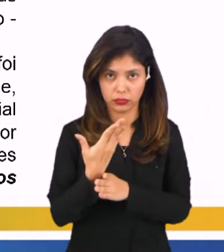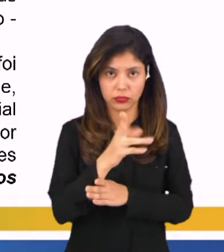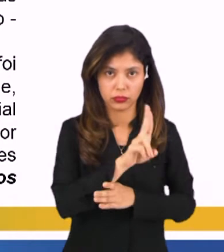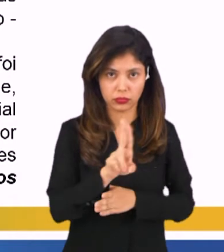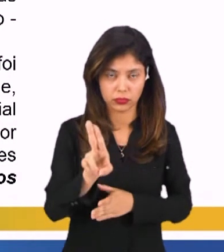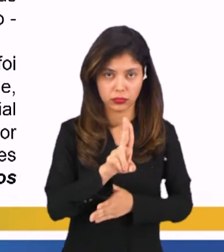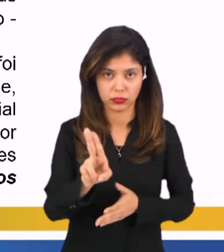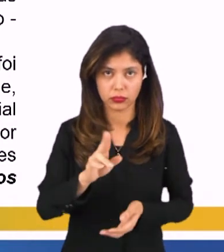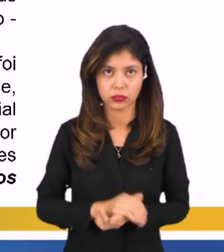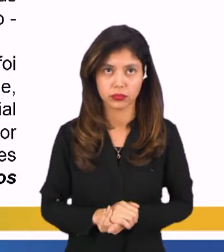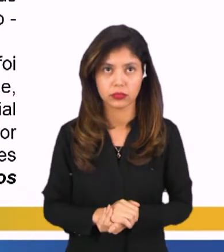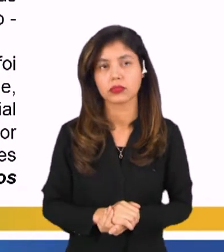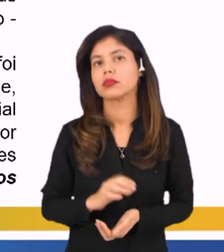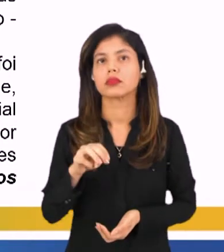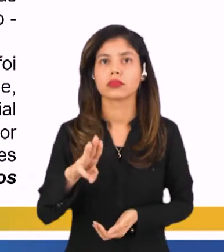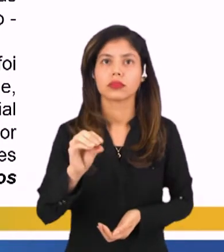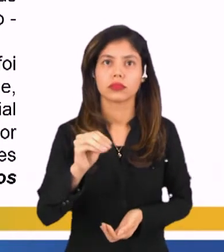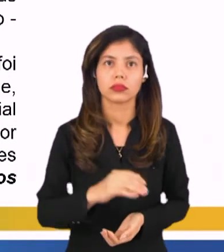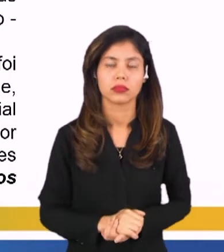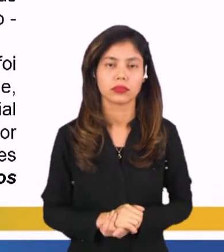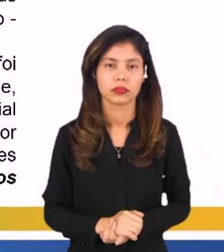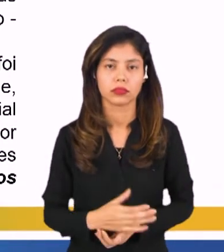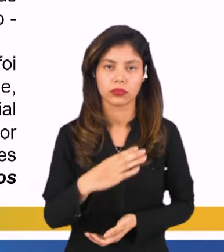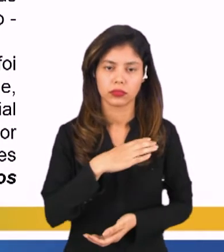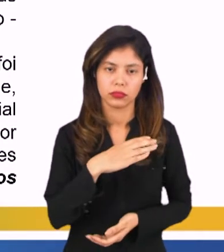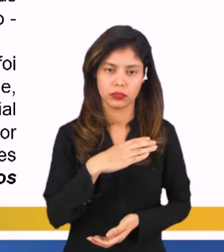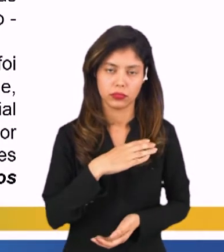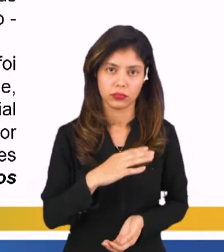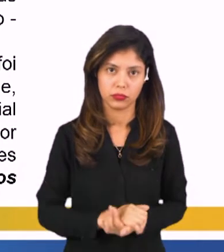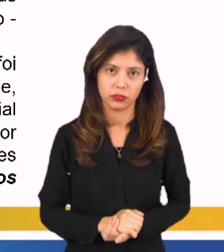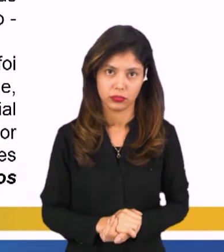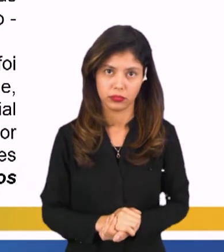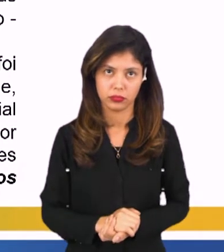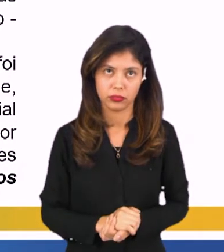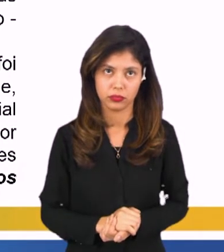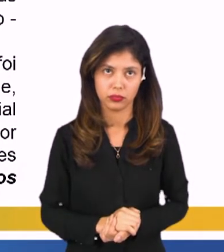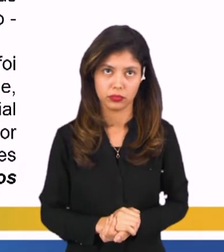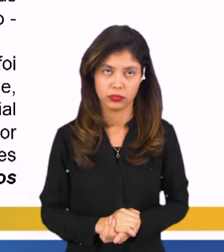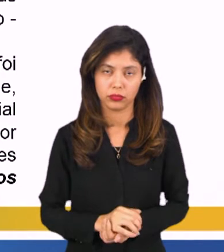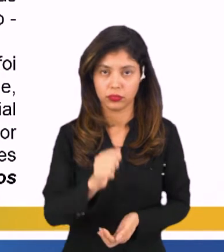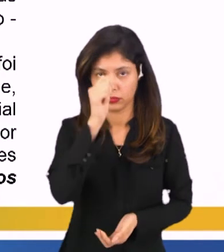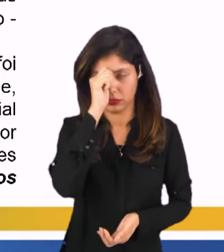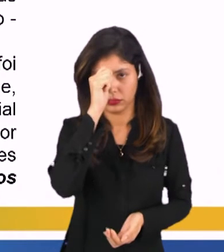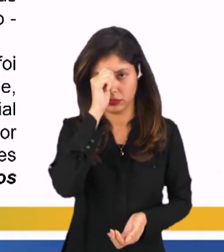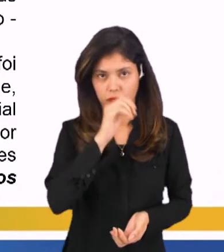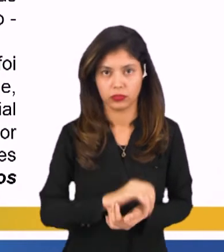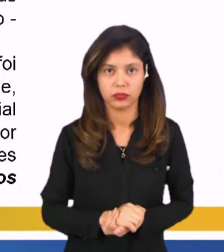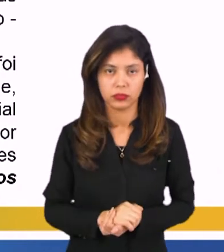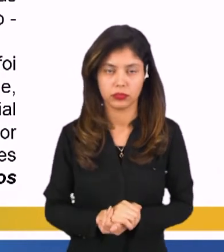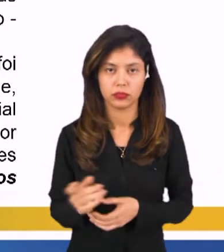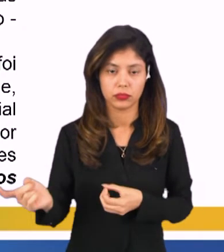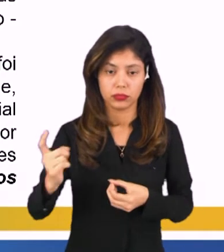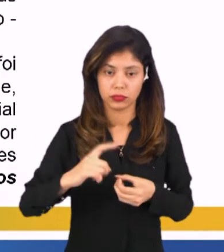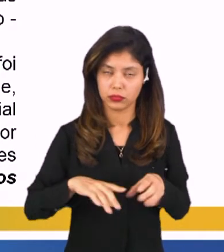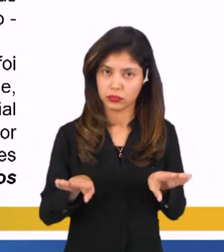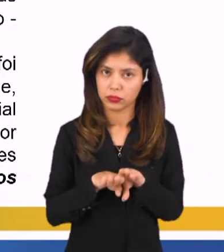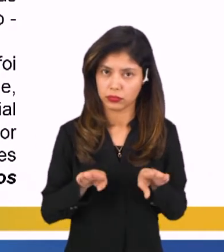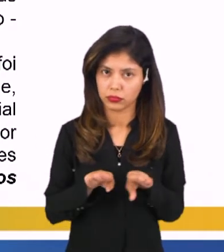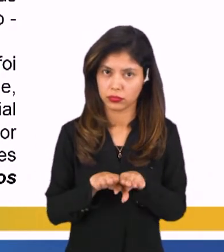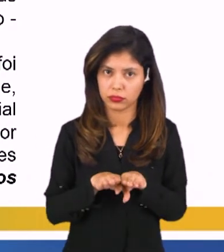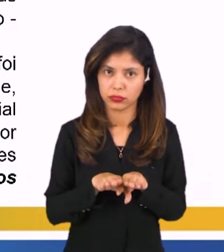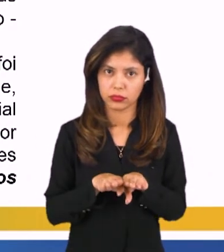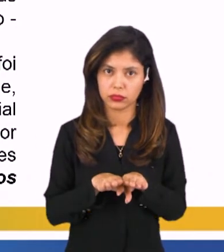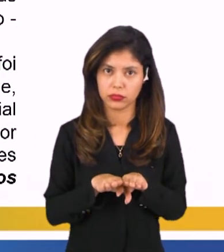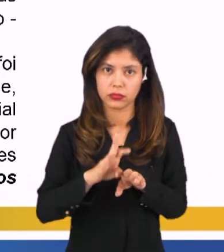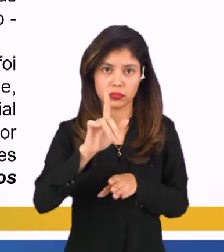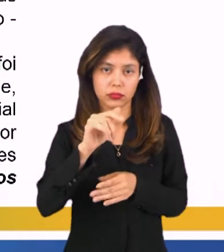nome Macondo, cidade fetiche do autor, que vem a ser uma das estações do